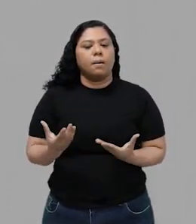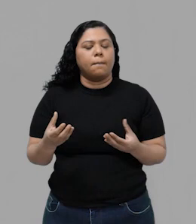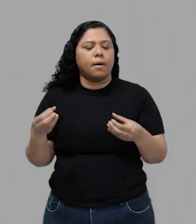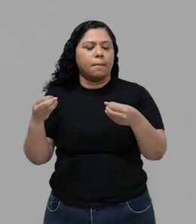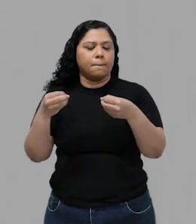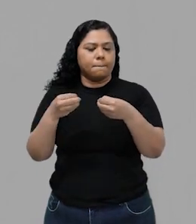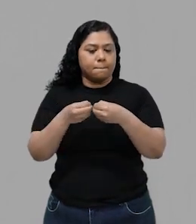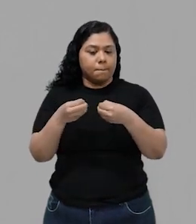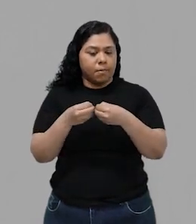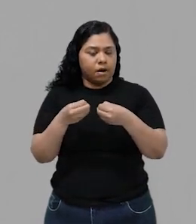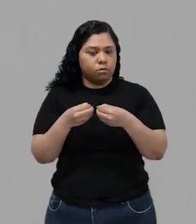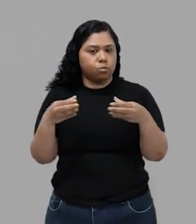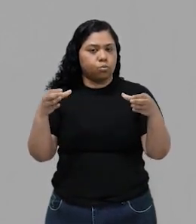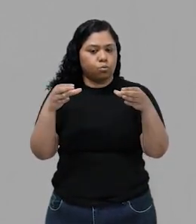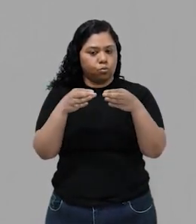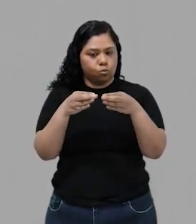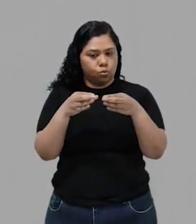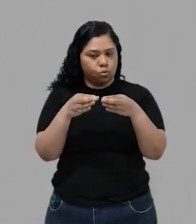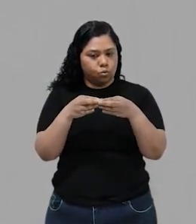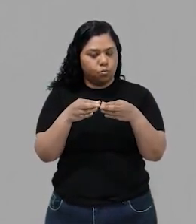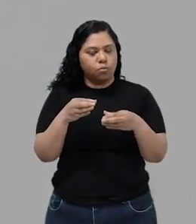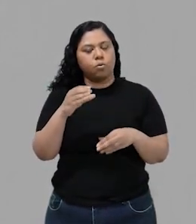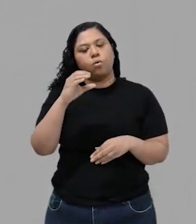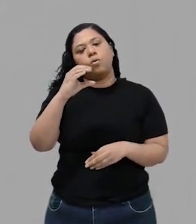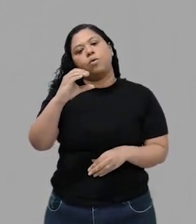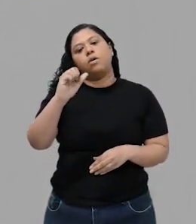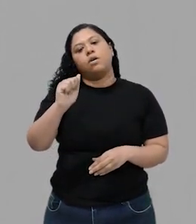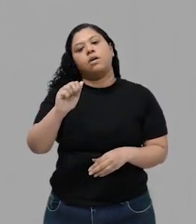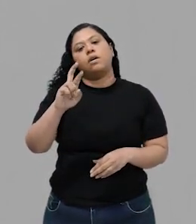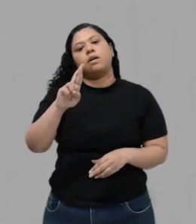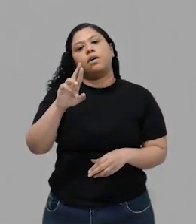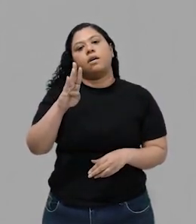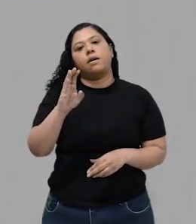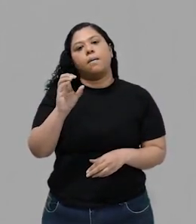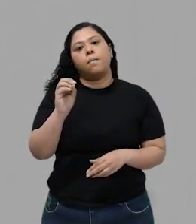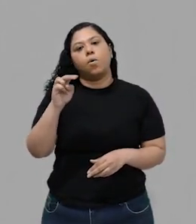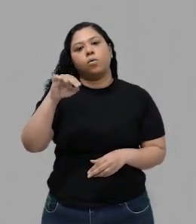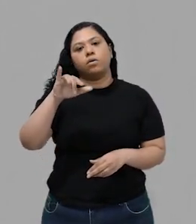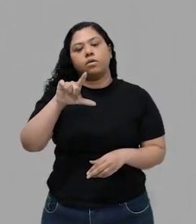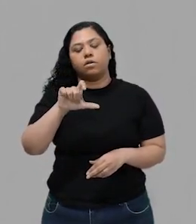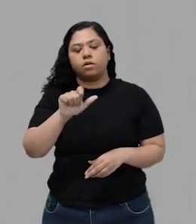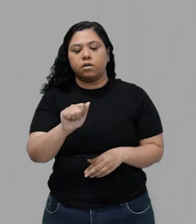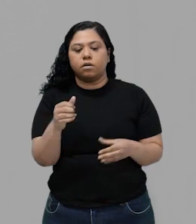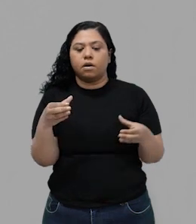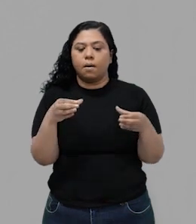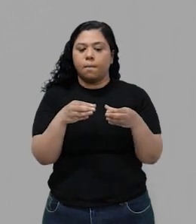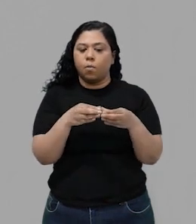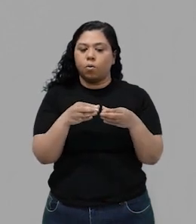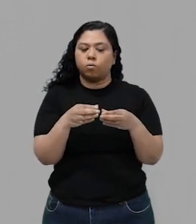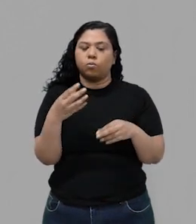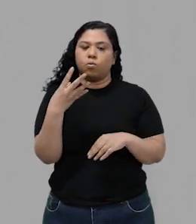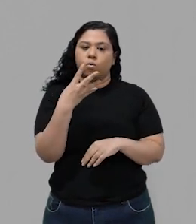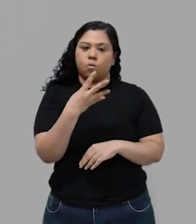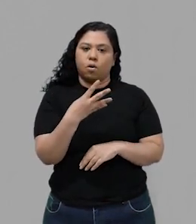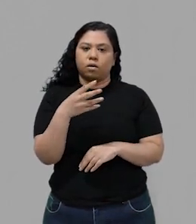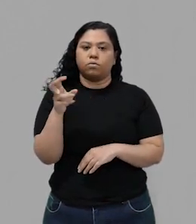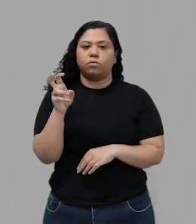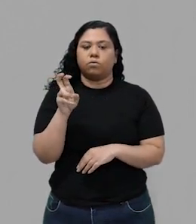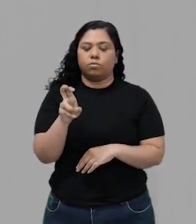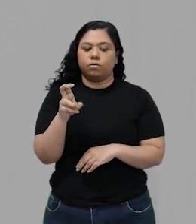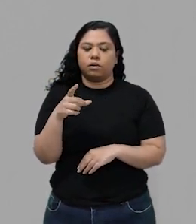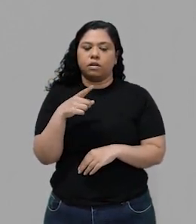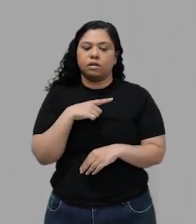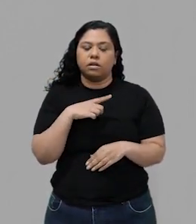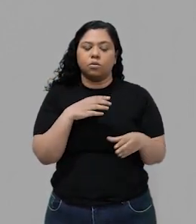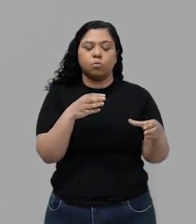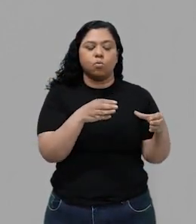grupo funcional, no caso da carbonila. Eu observo que no carbono 4 e no carbono 5 eu tenho 2 grupos